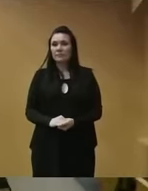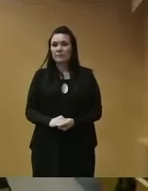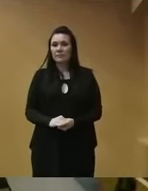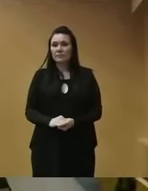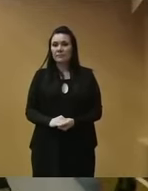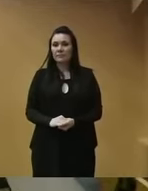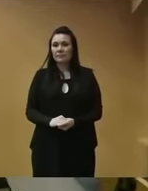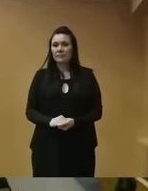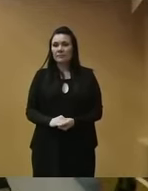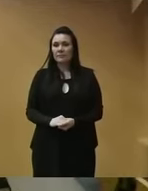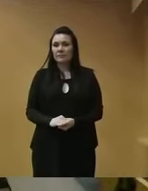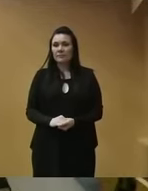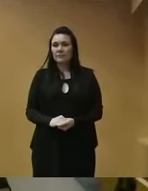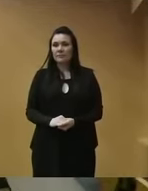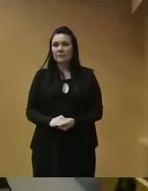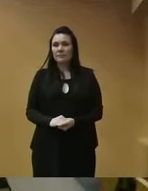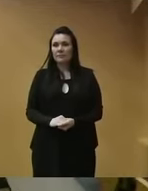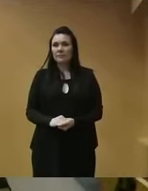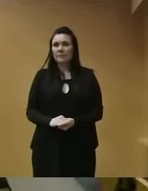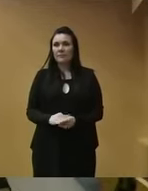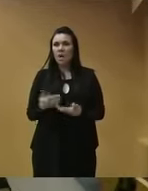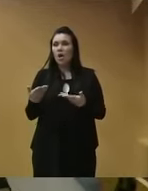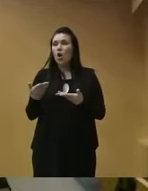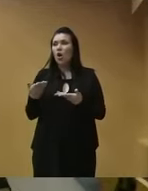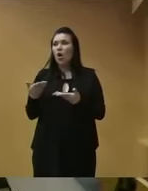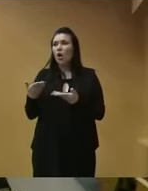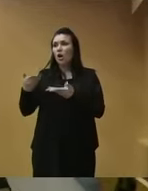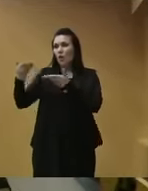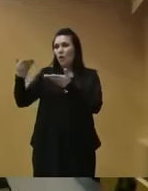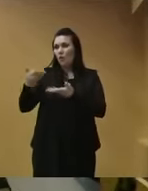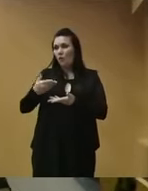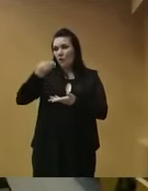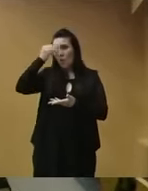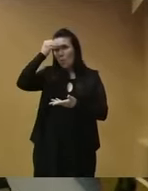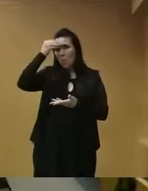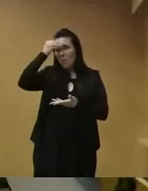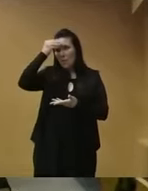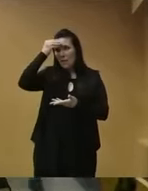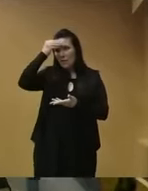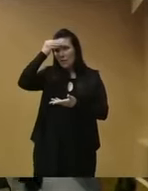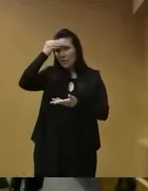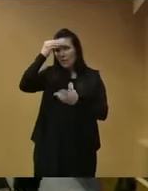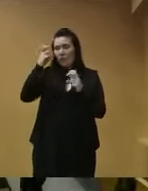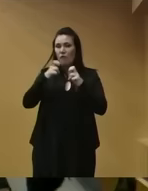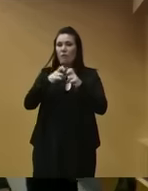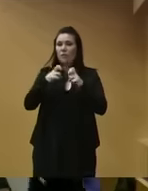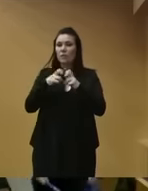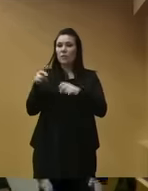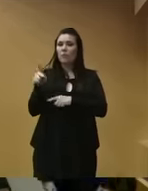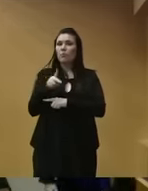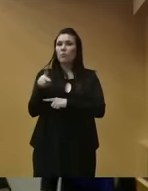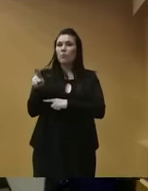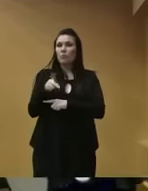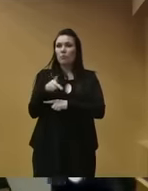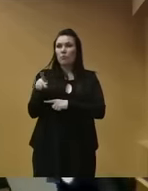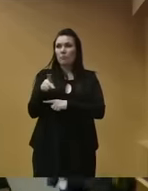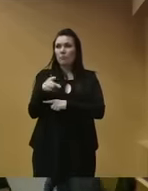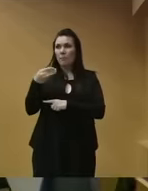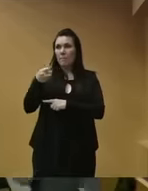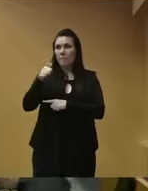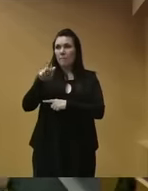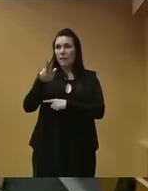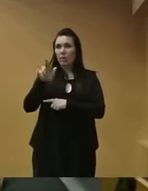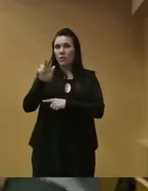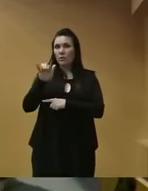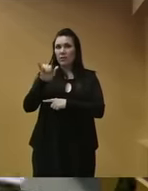Obrigada, professora. Convido para a Ninfo da turma de bacharelado em Física, professor Maurício Piotrowski, para